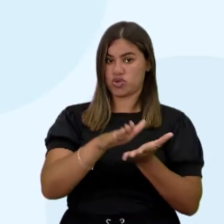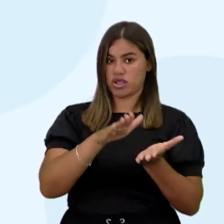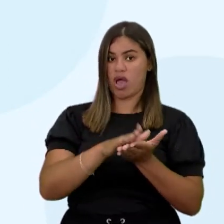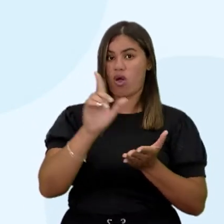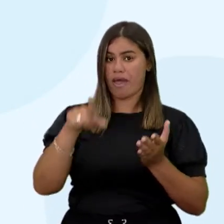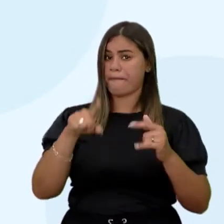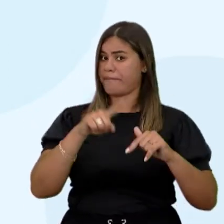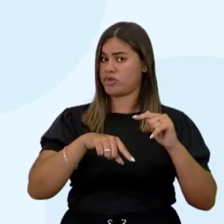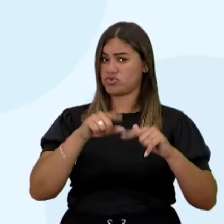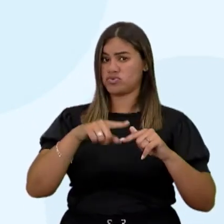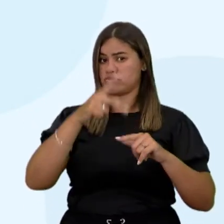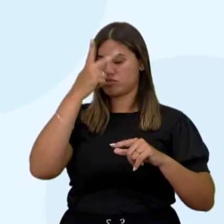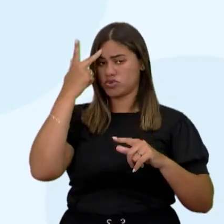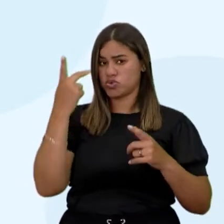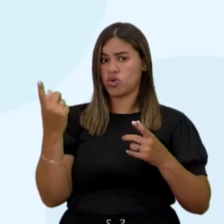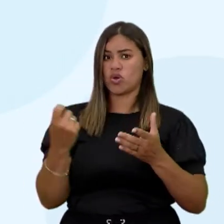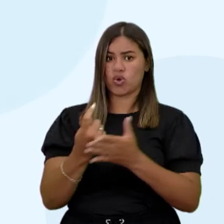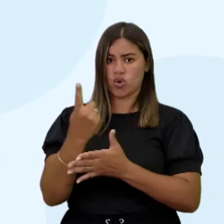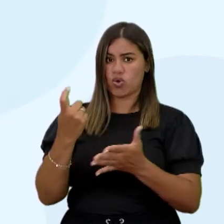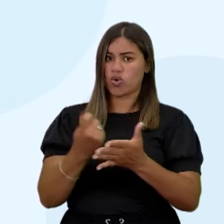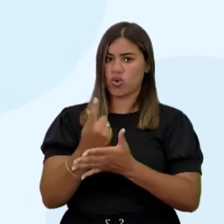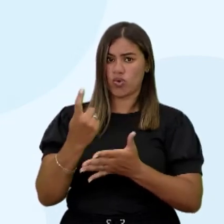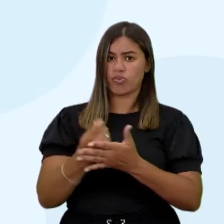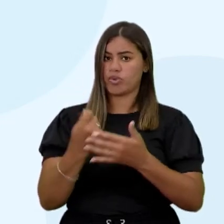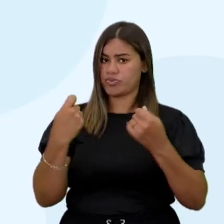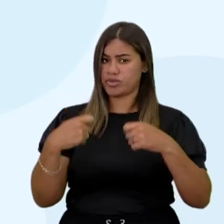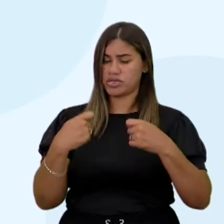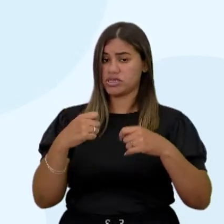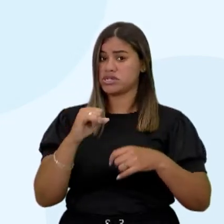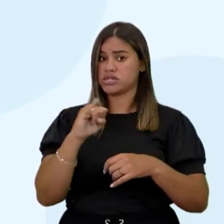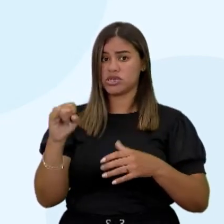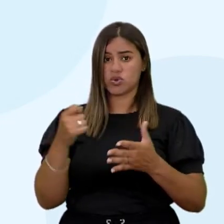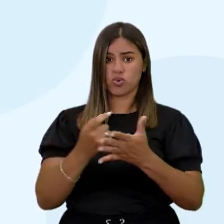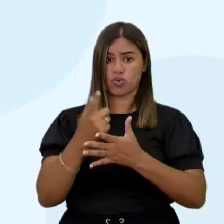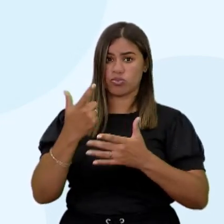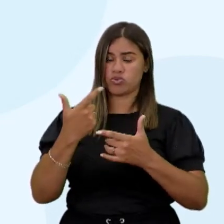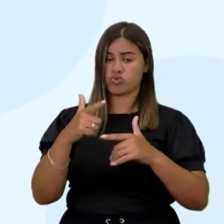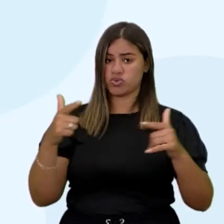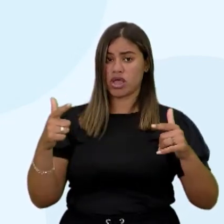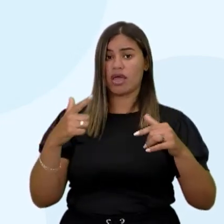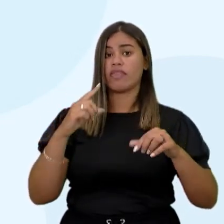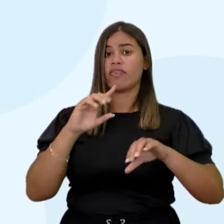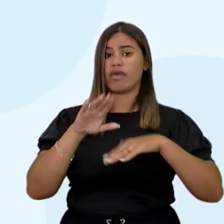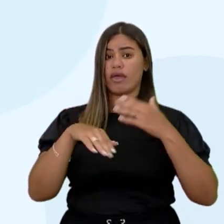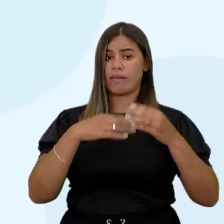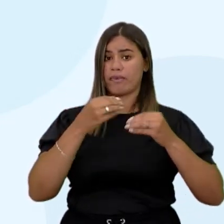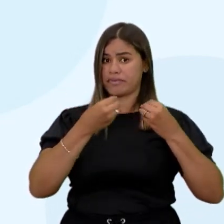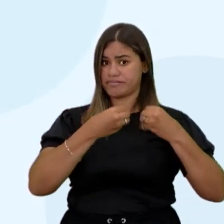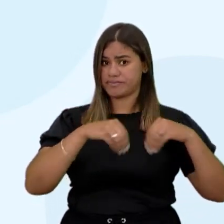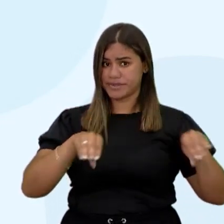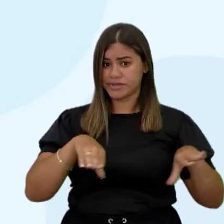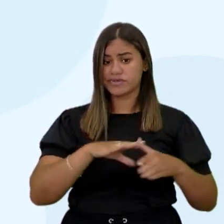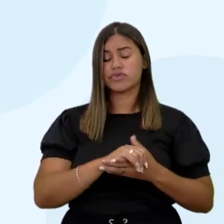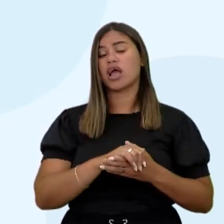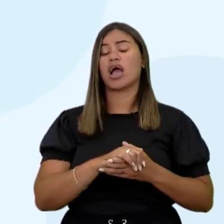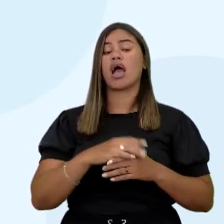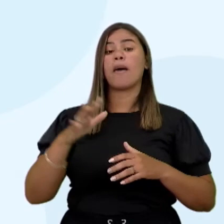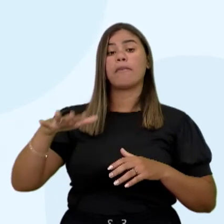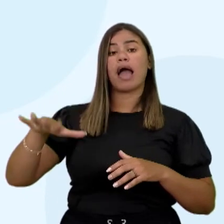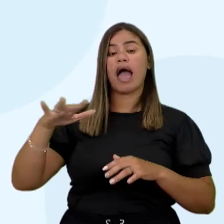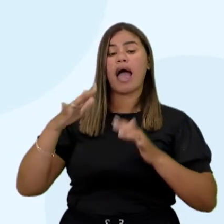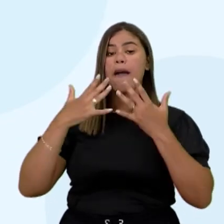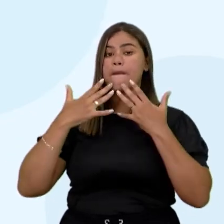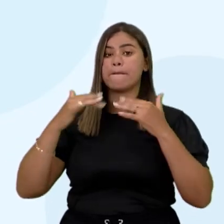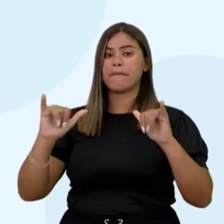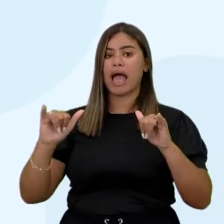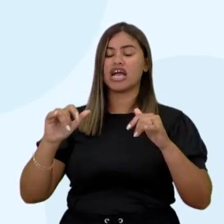senão o jornal não lucra e o jornal morre. Então, qual é o papel desse setor de marketing? Em escolher as